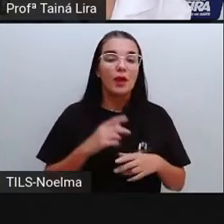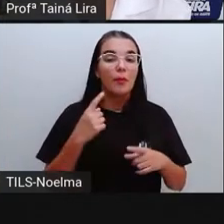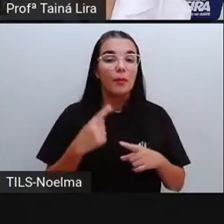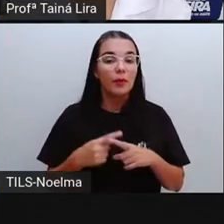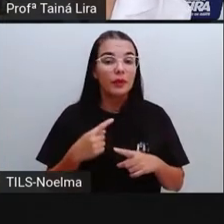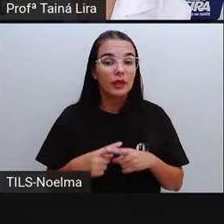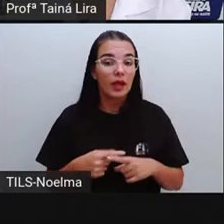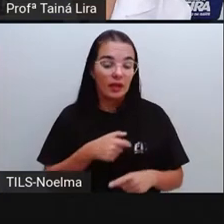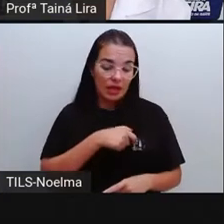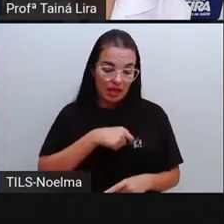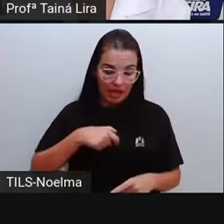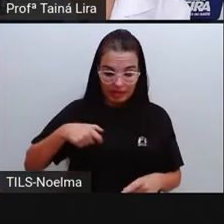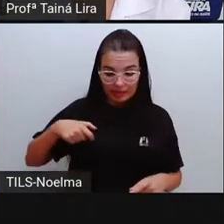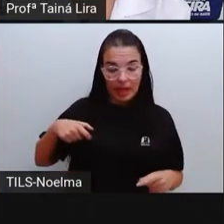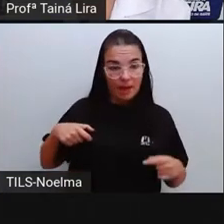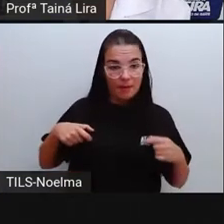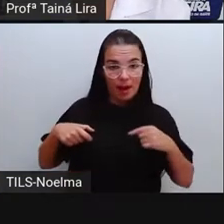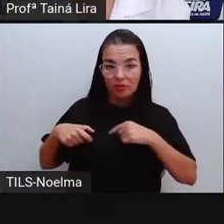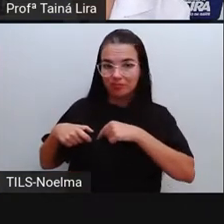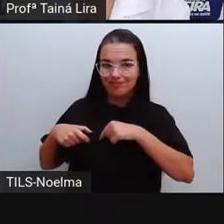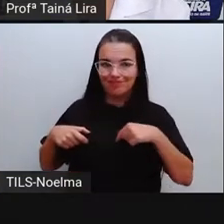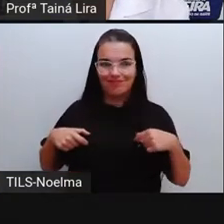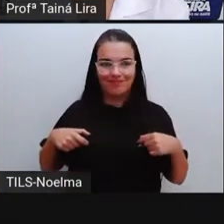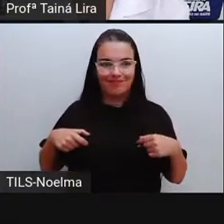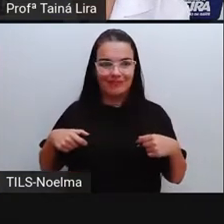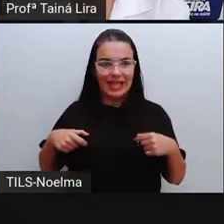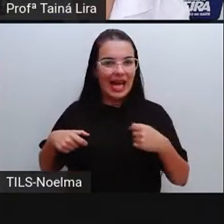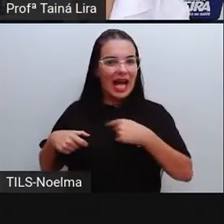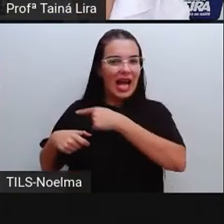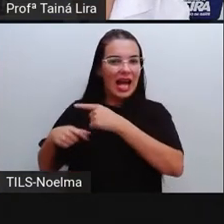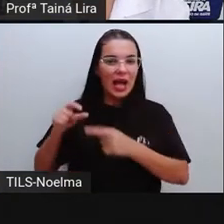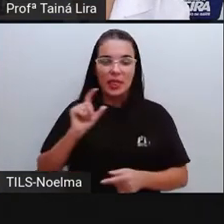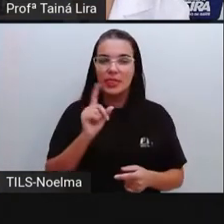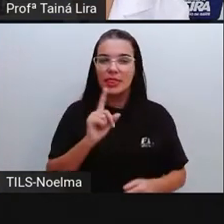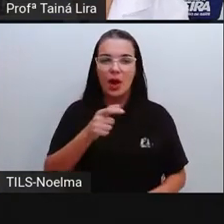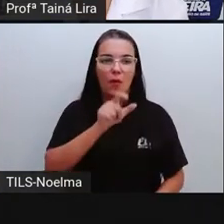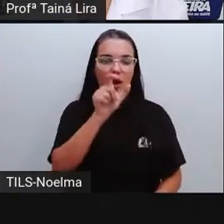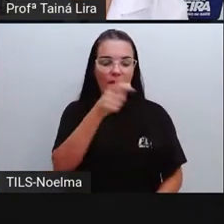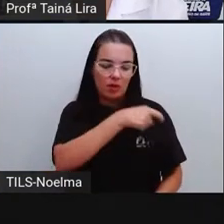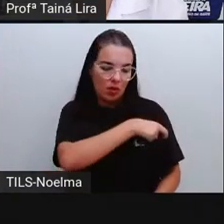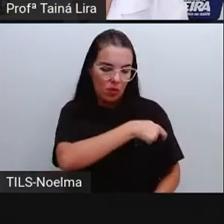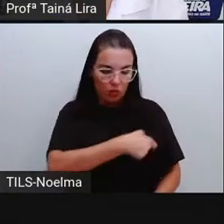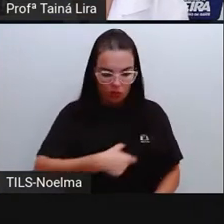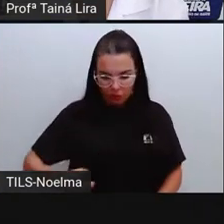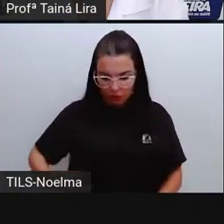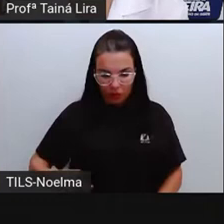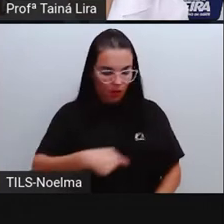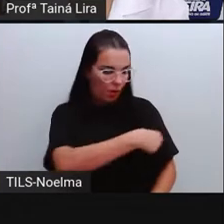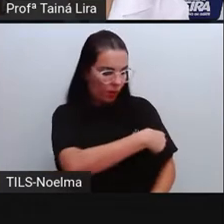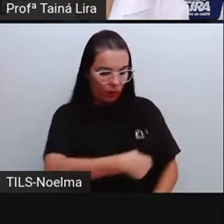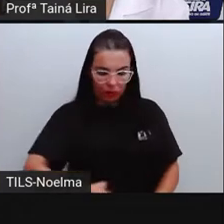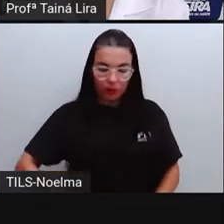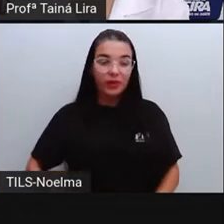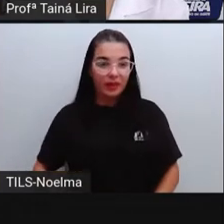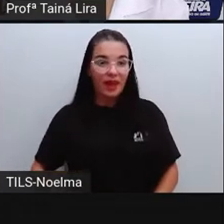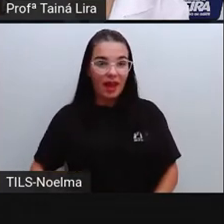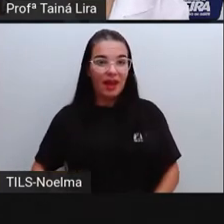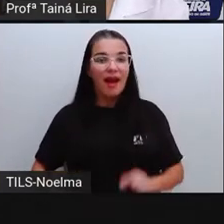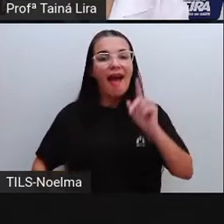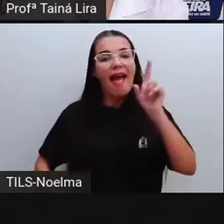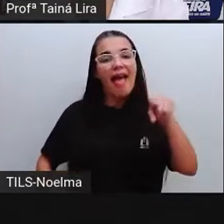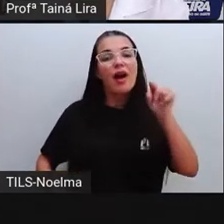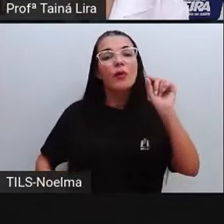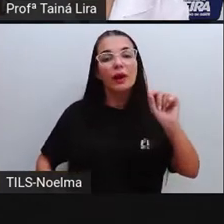Então, porque ela tem uma diferença ali nas listras, né, no corpo dela. Enquanto as zebras, as outras, né, têm as